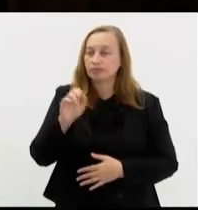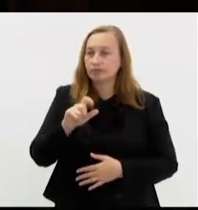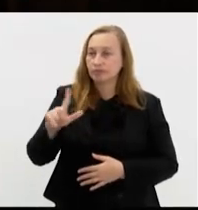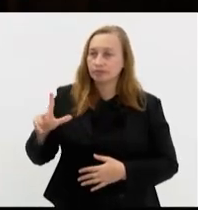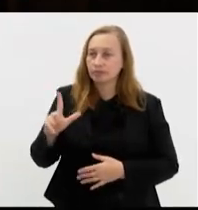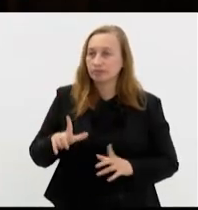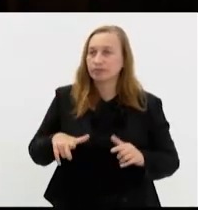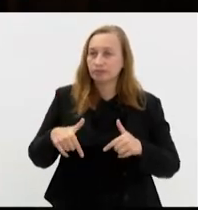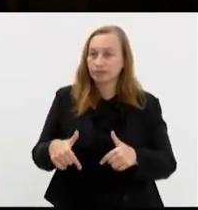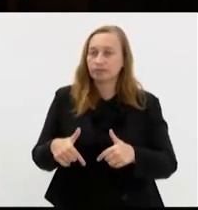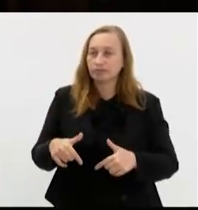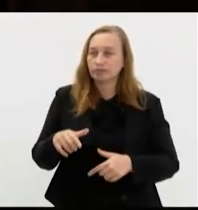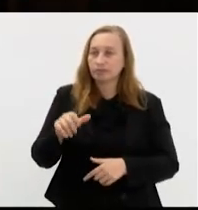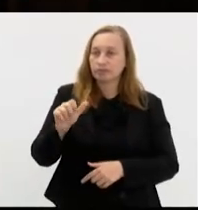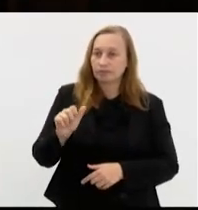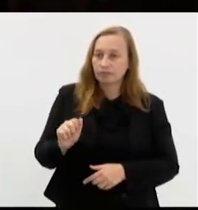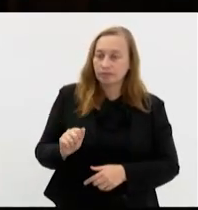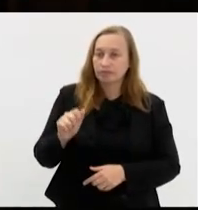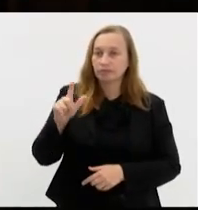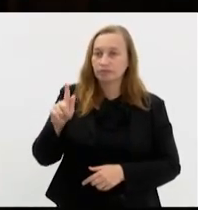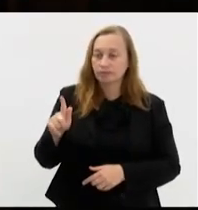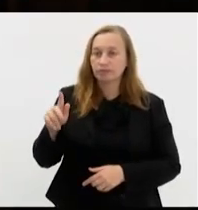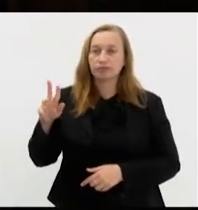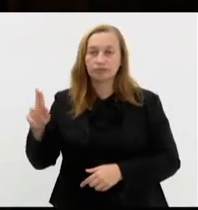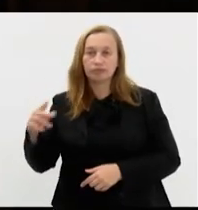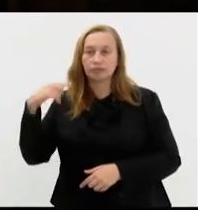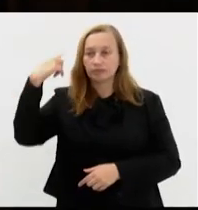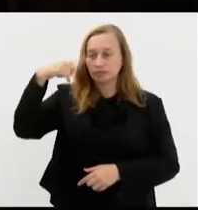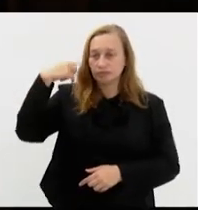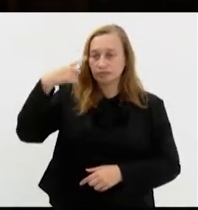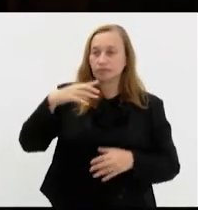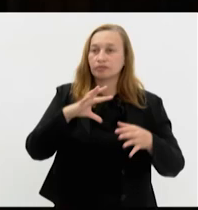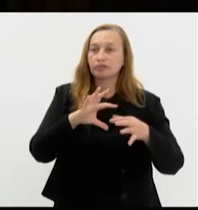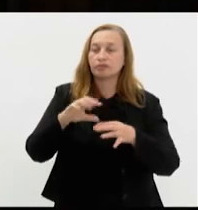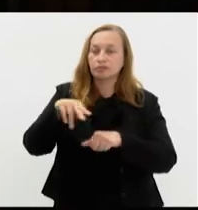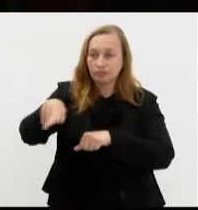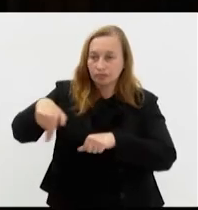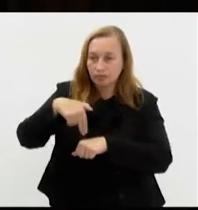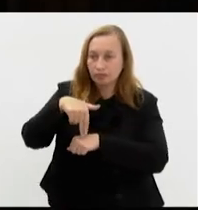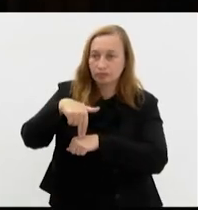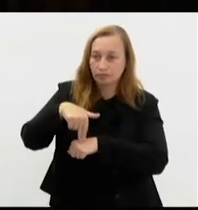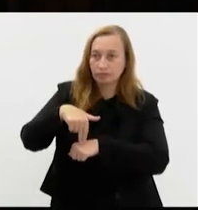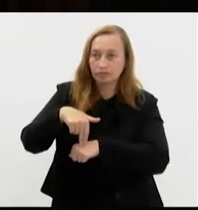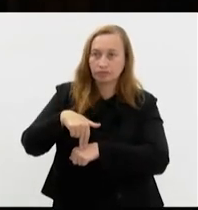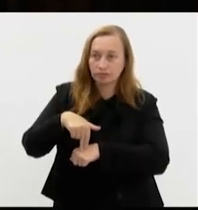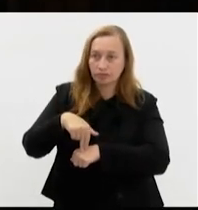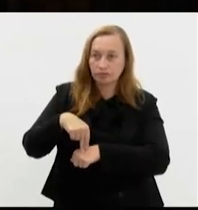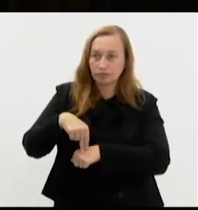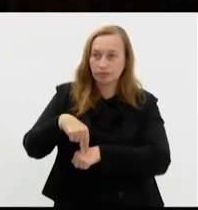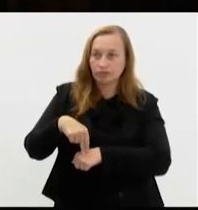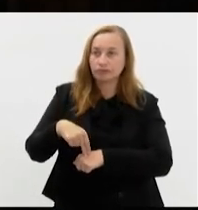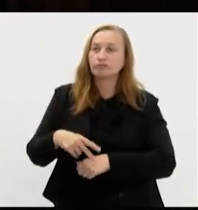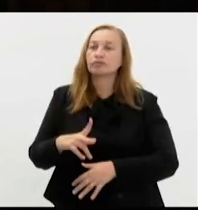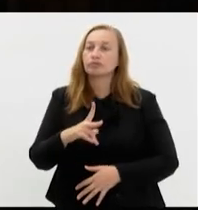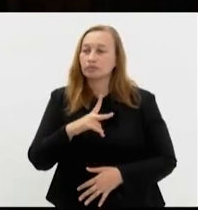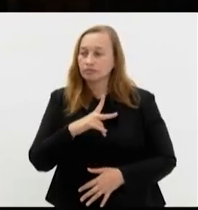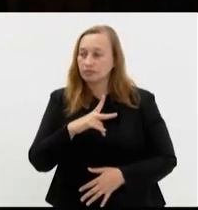a atuação da AGU dos Advogados né da União dos advogados públicos aí incluo também os advogados